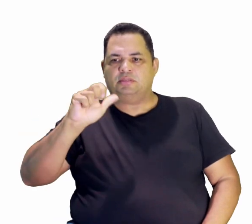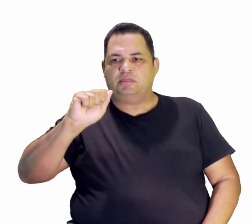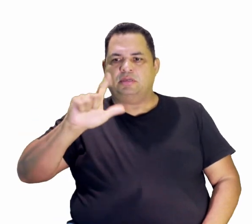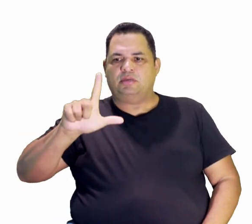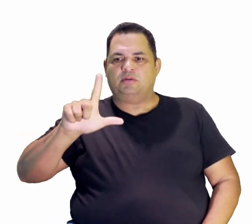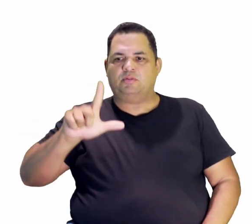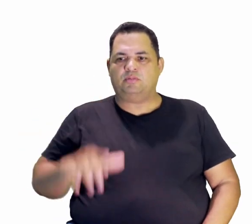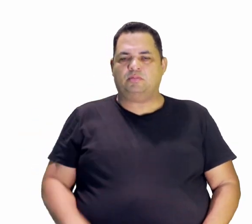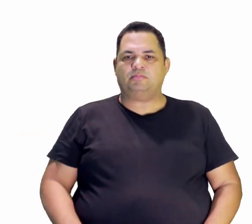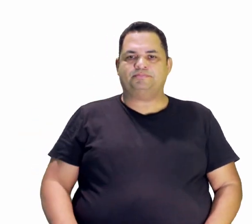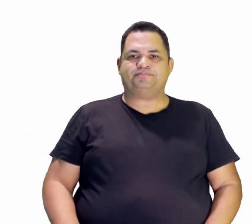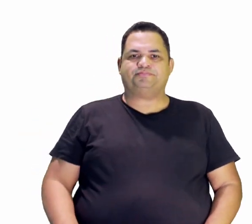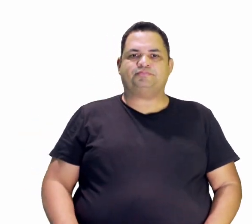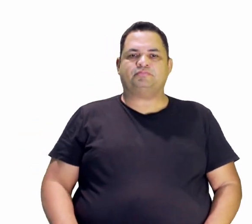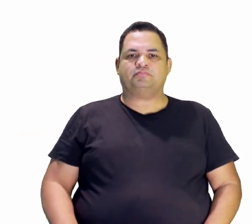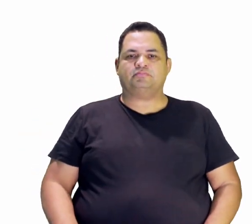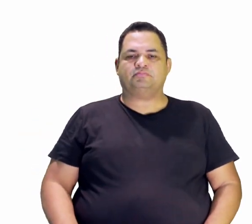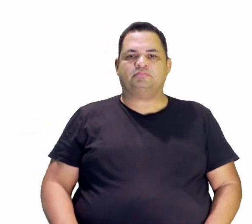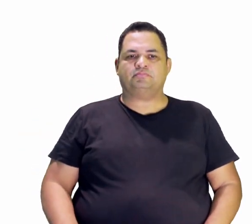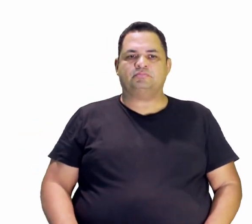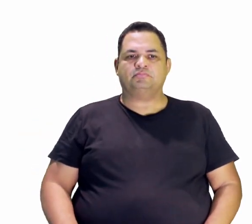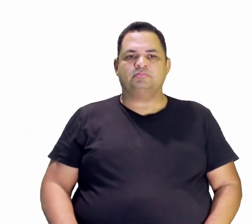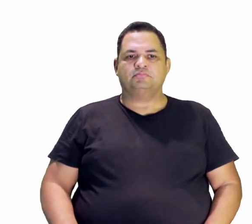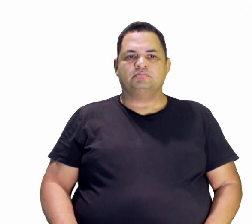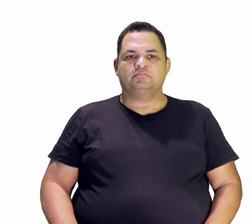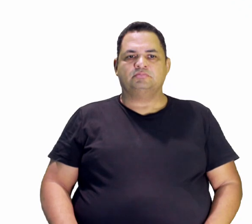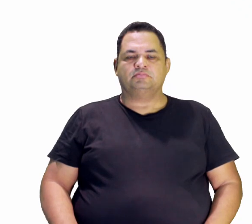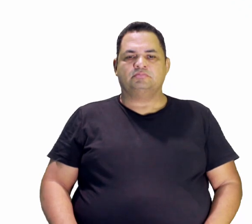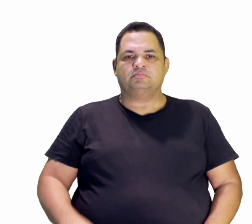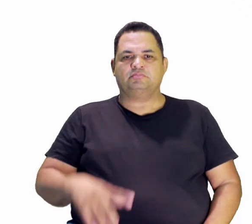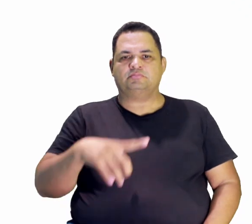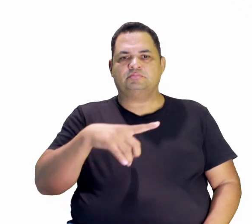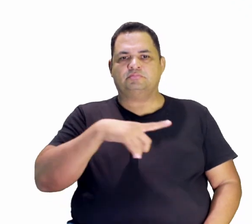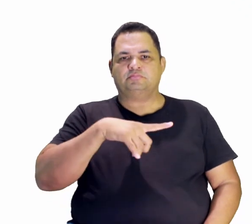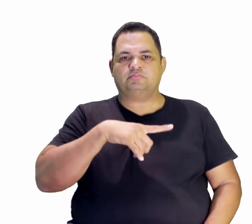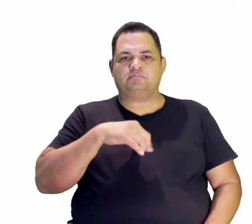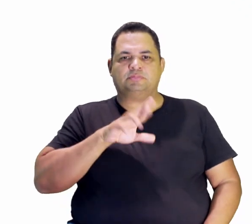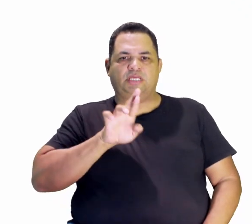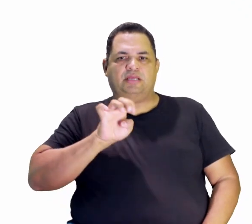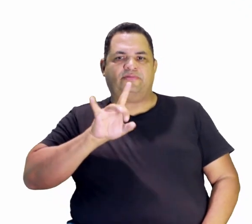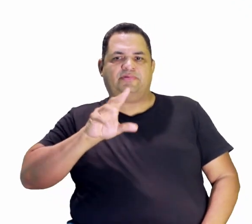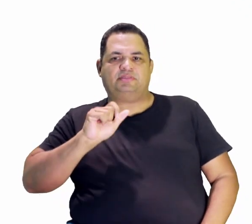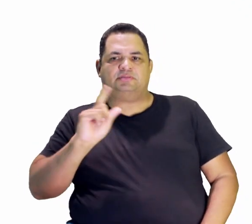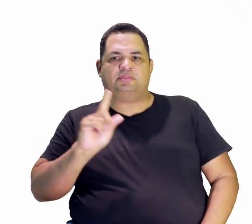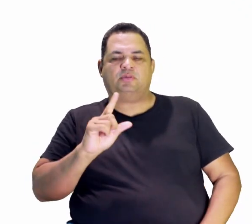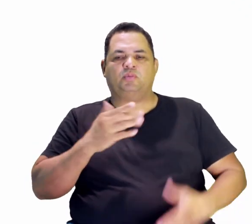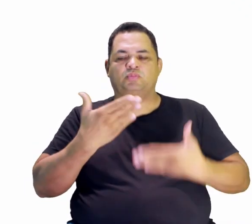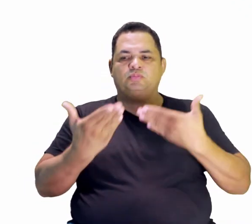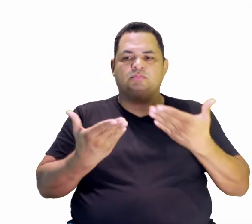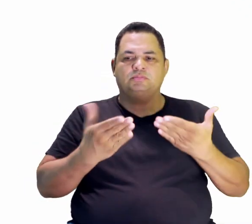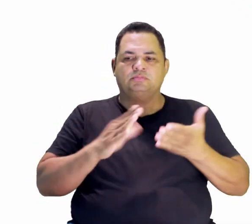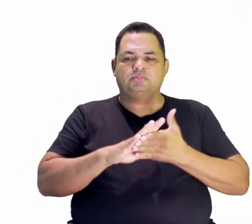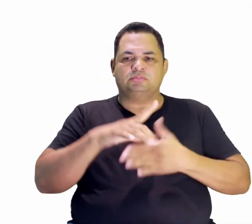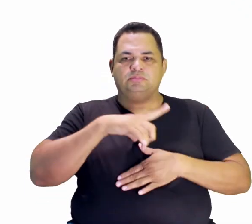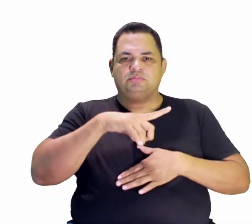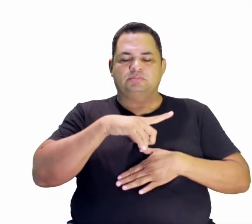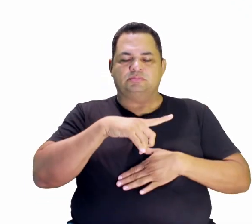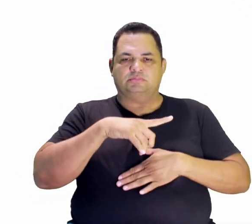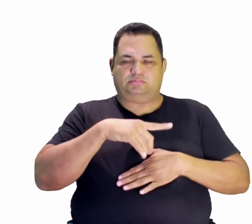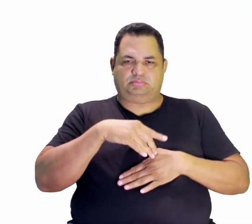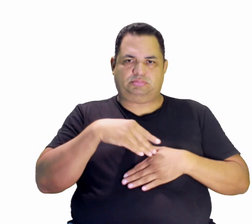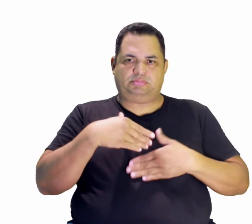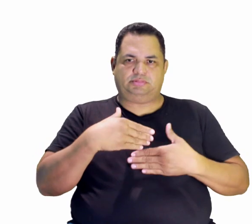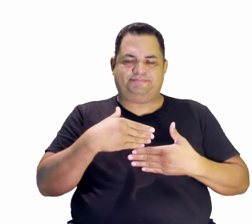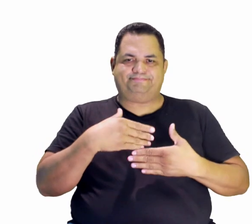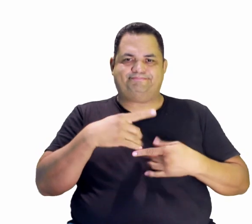no caso, com Isaac Newton, trabalha essa ideia. Existem os referenciais não inerciais, nós vamos trabalhar alguns momentos,